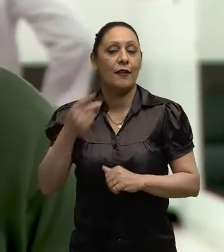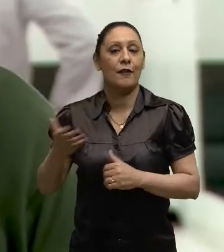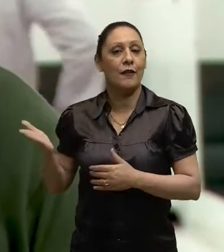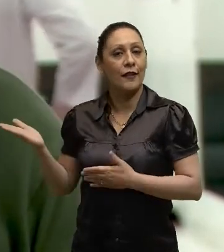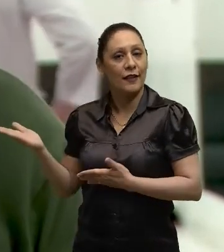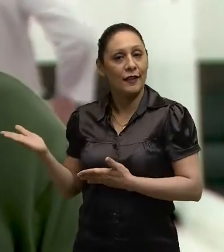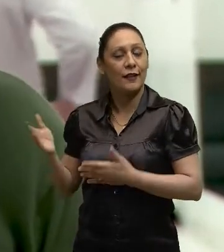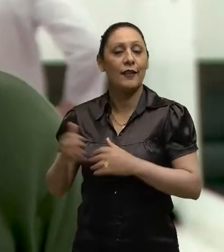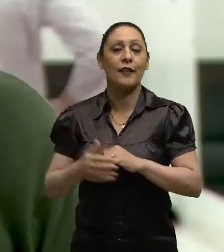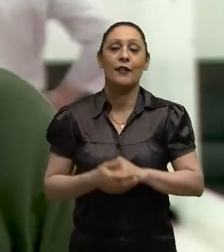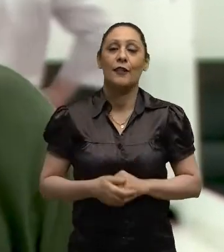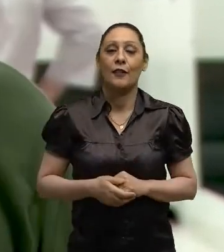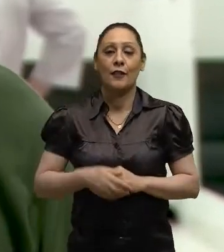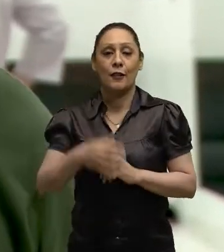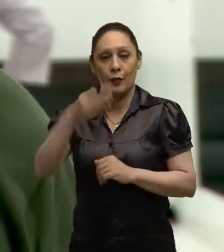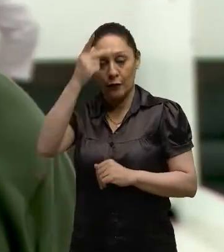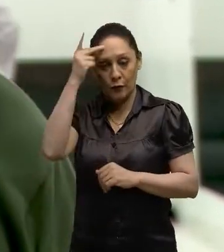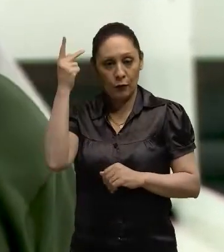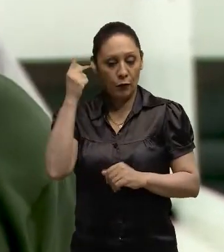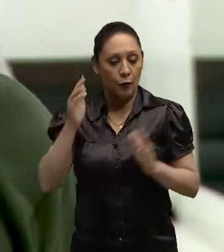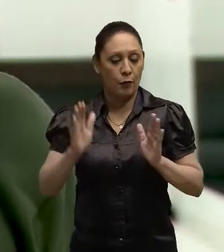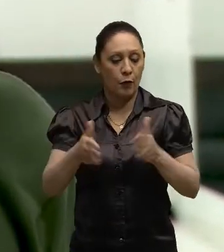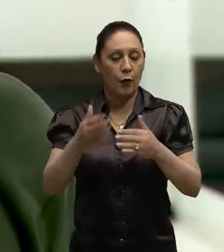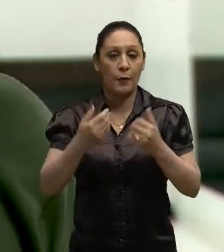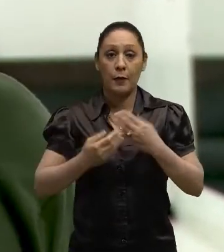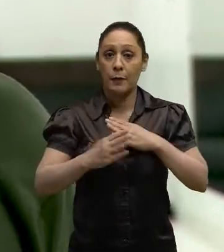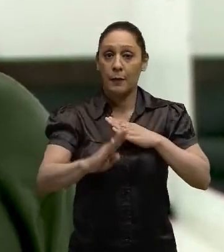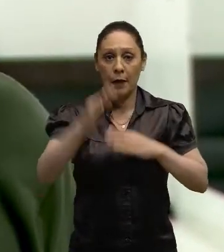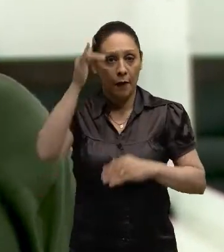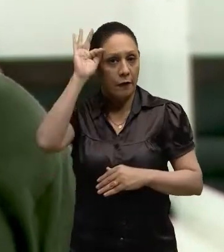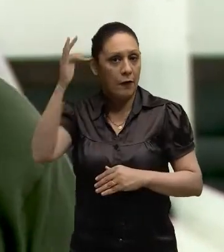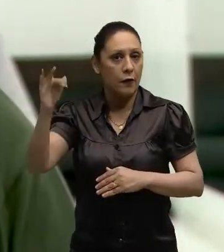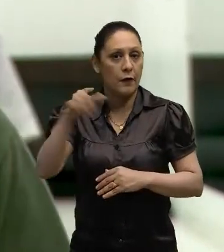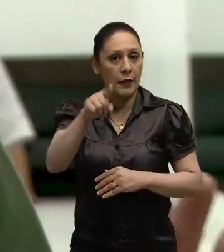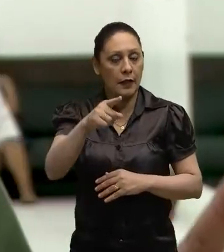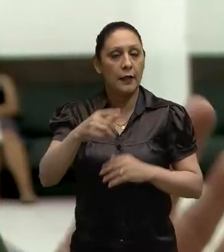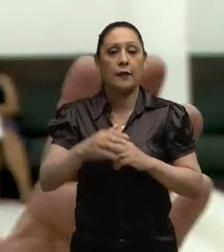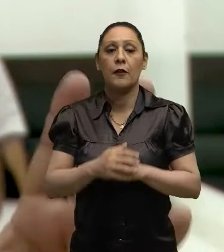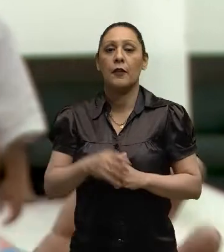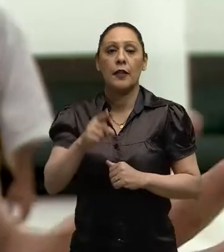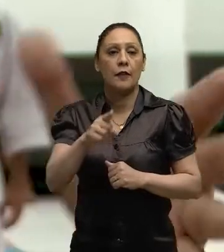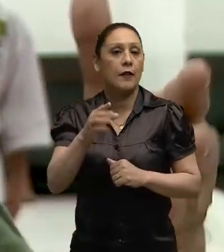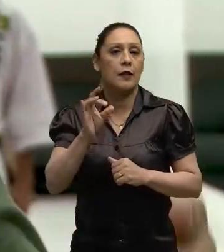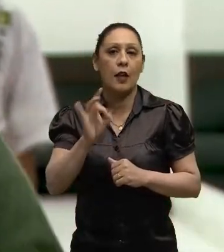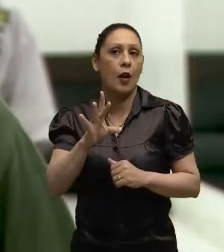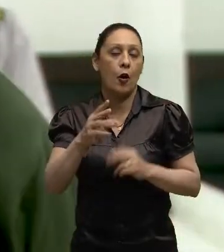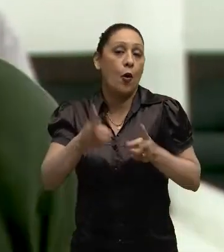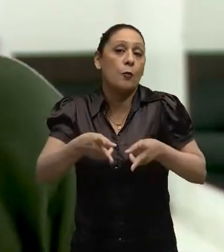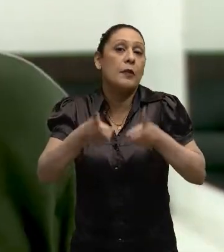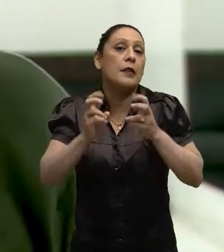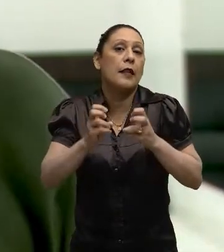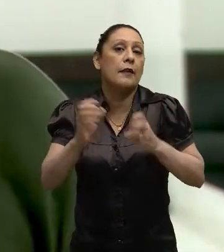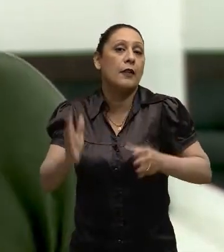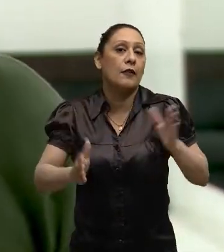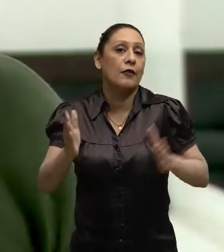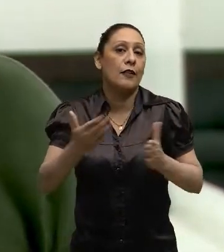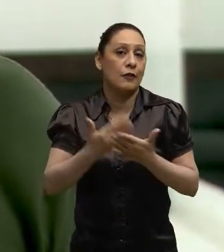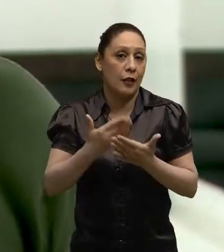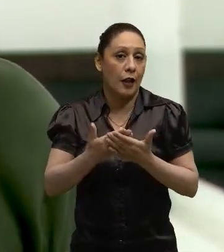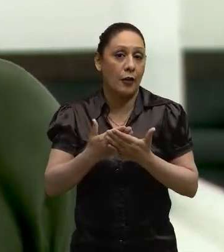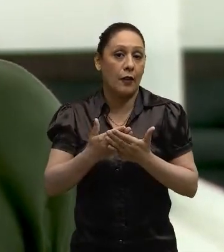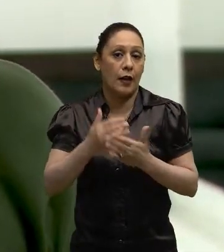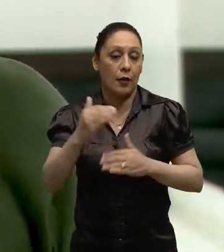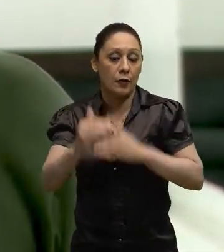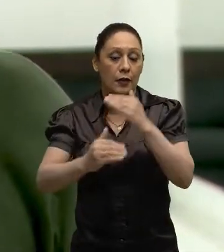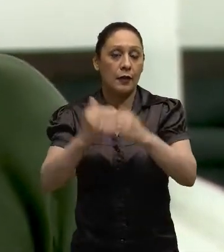mais especificamente do Karatê, mas essa é uma filosofia que eu tenho certeza que você não vai apenas observar durante a nossa aula, o desenvolvimento